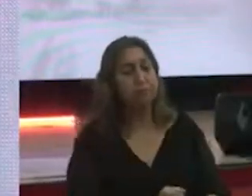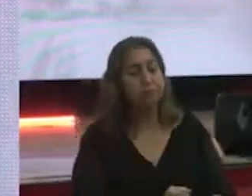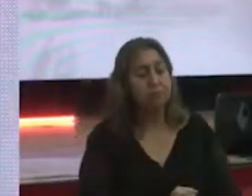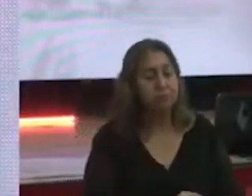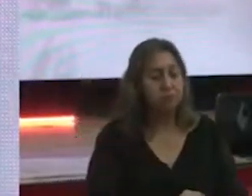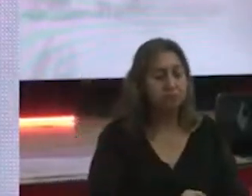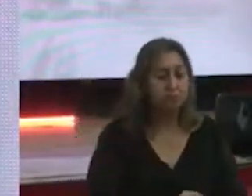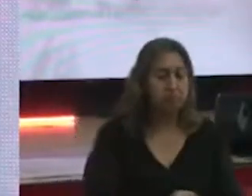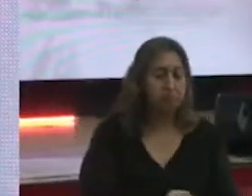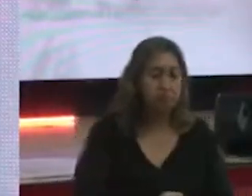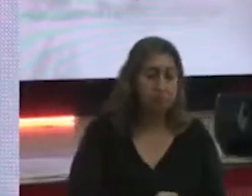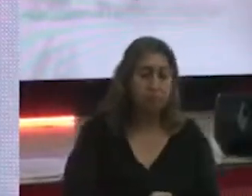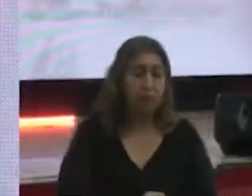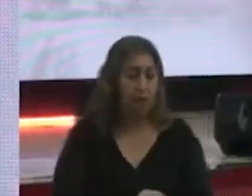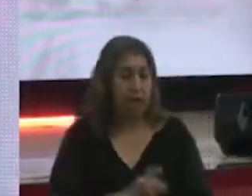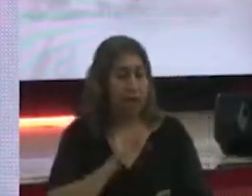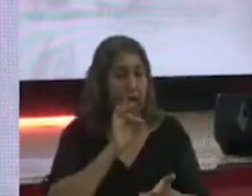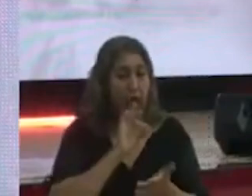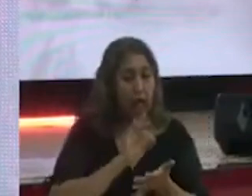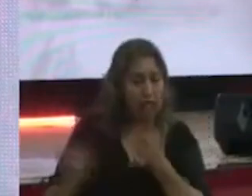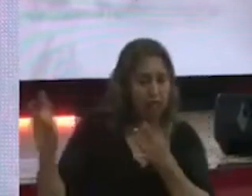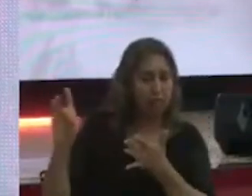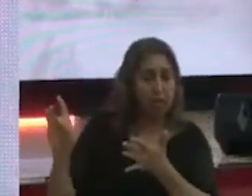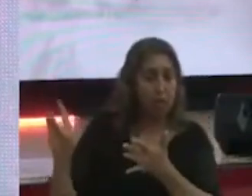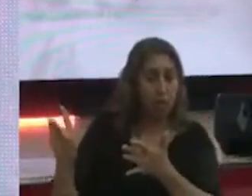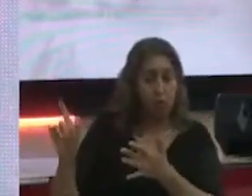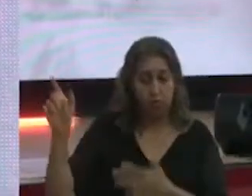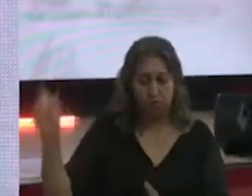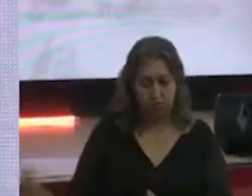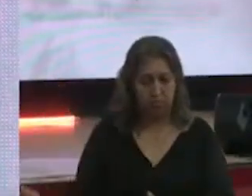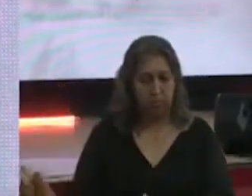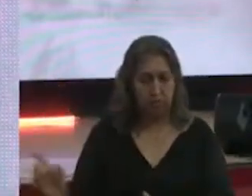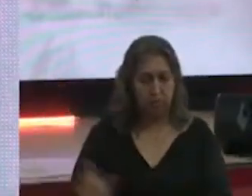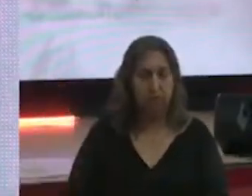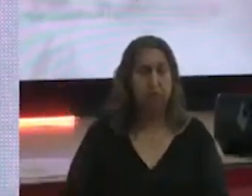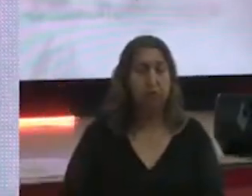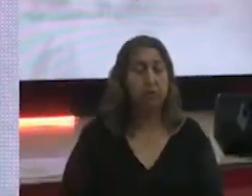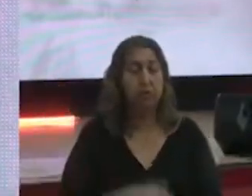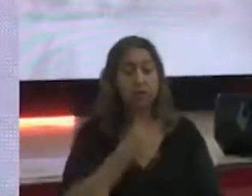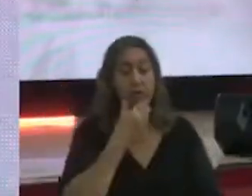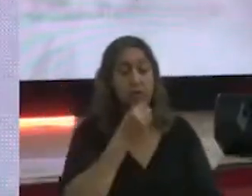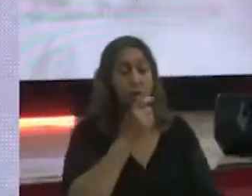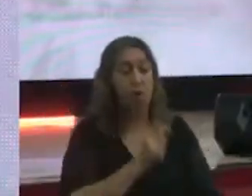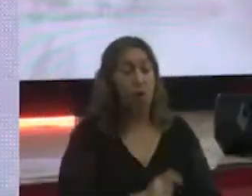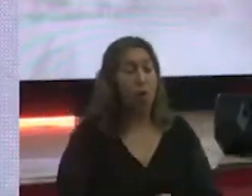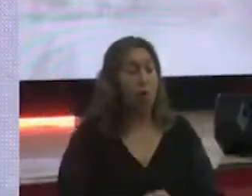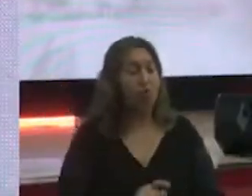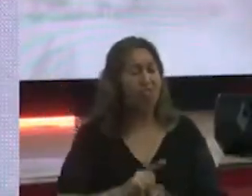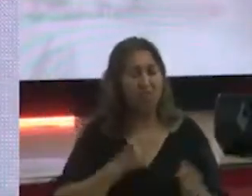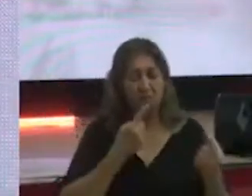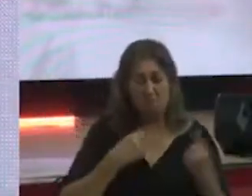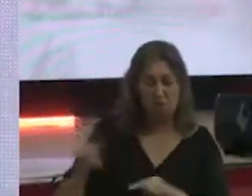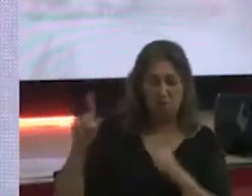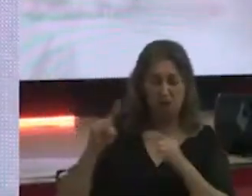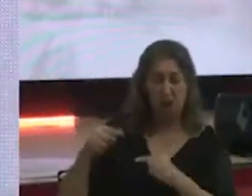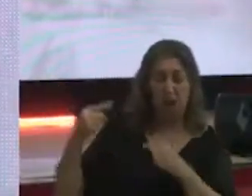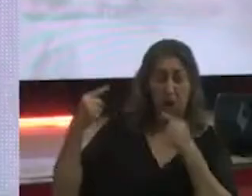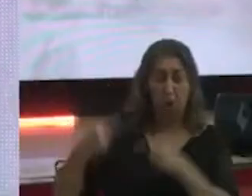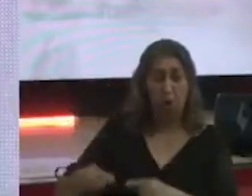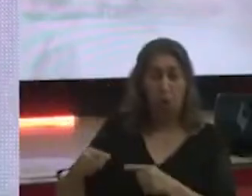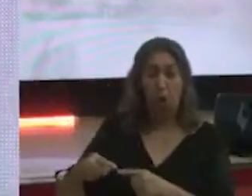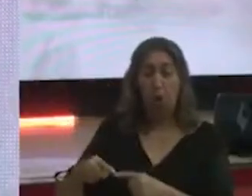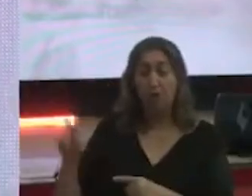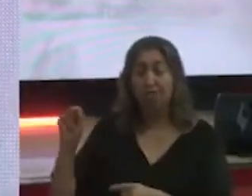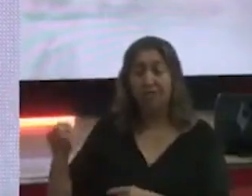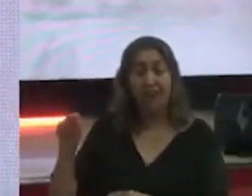que era o seu inimigo voraz este homem tentava deturpar a imagem do do pastor